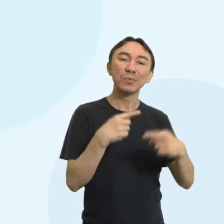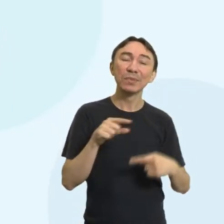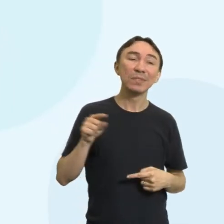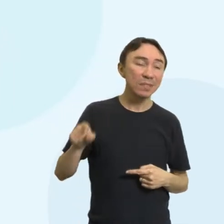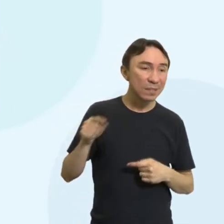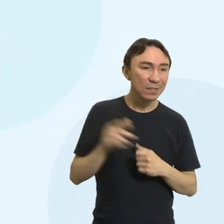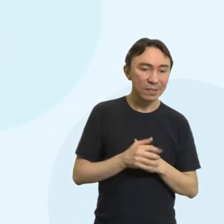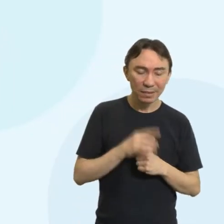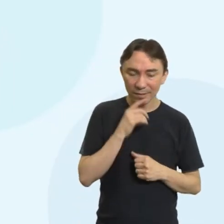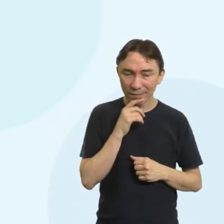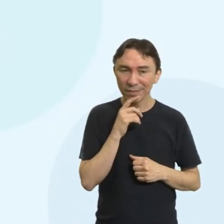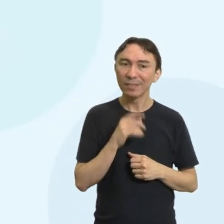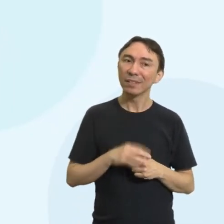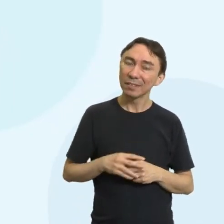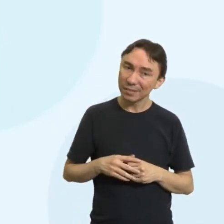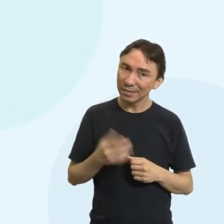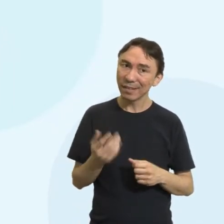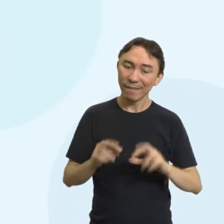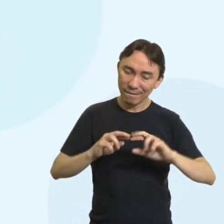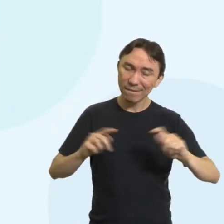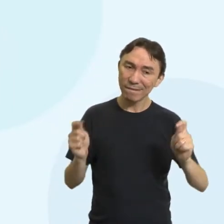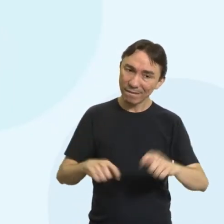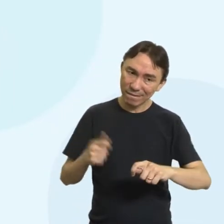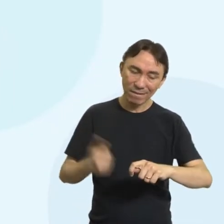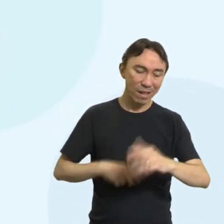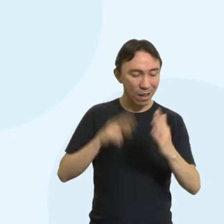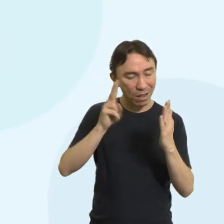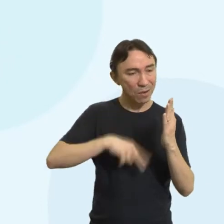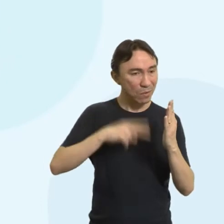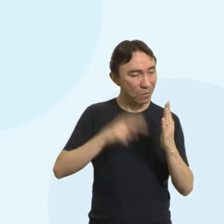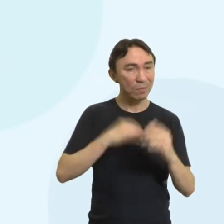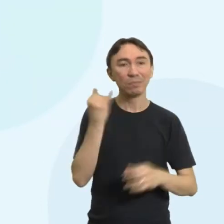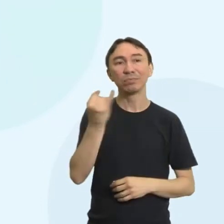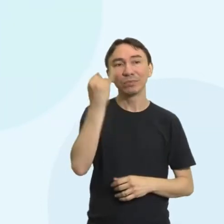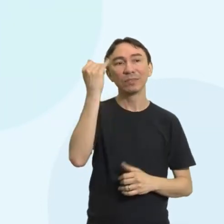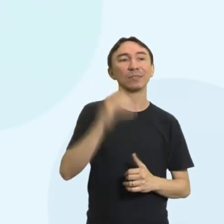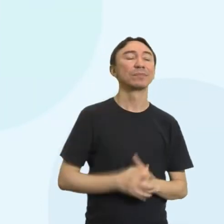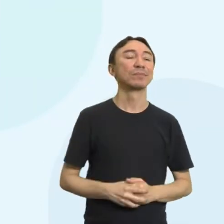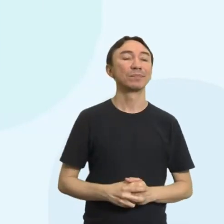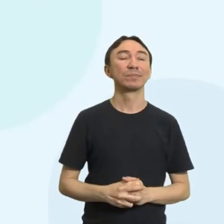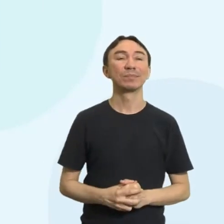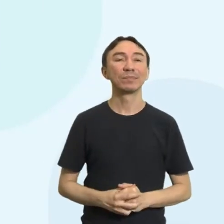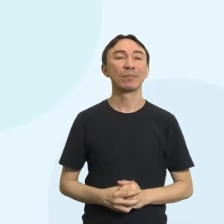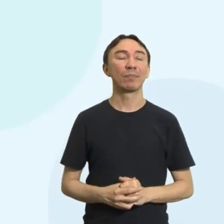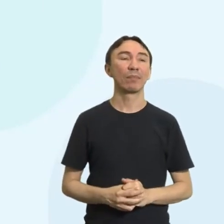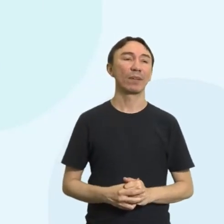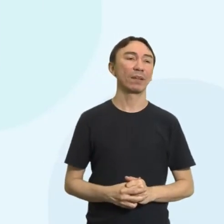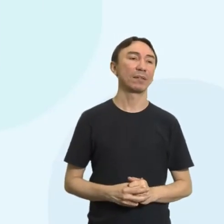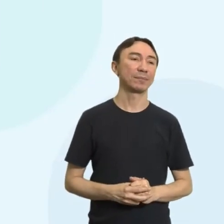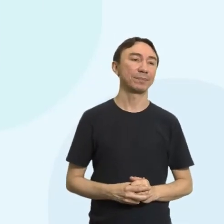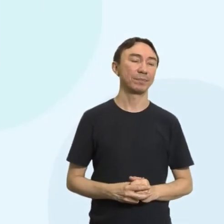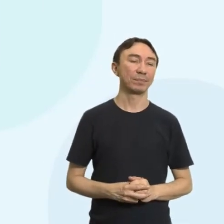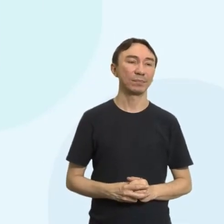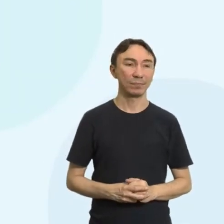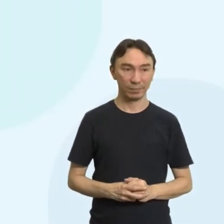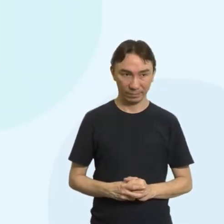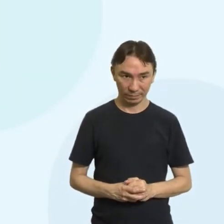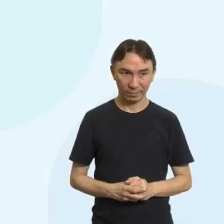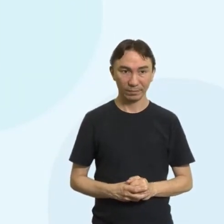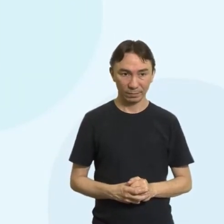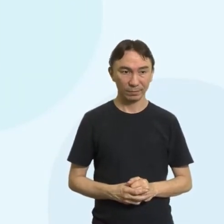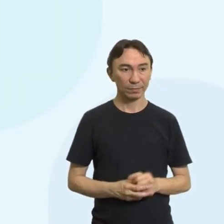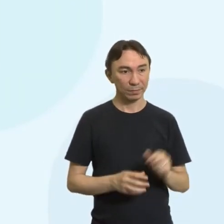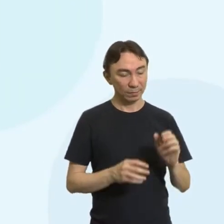capacidade de competência leitora tão relevante. Próximo slide. Também a análise do